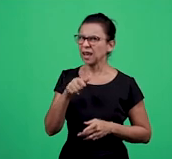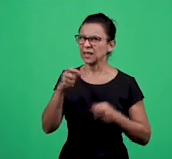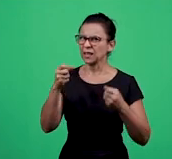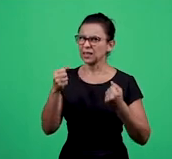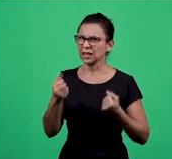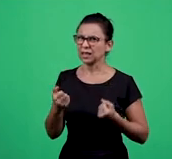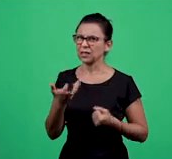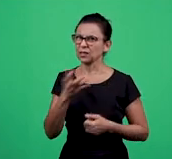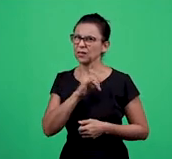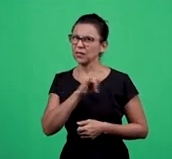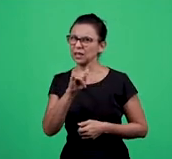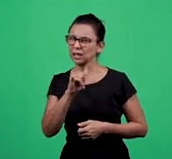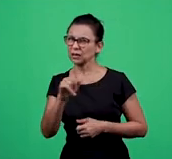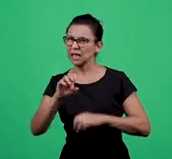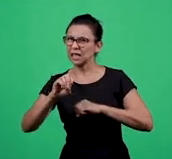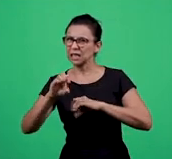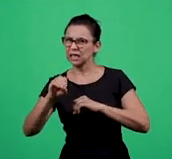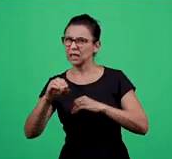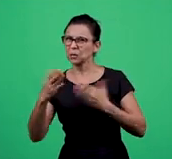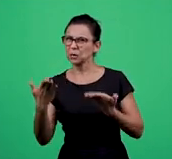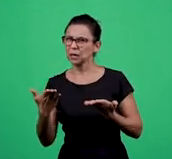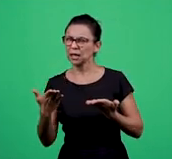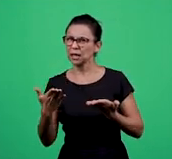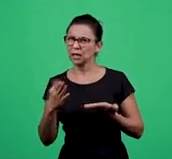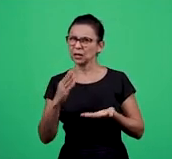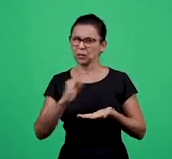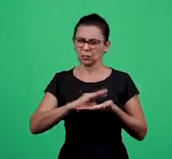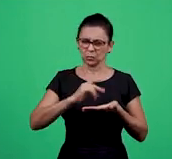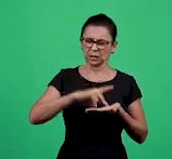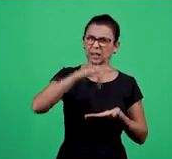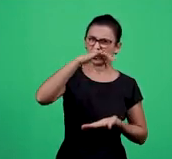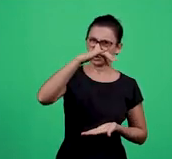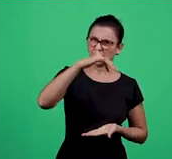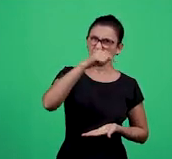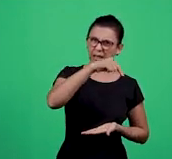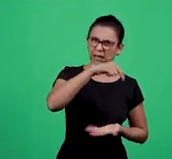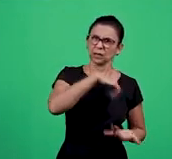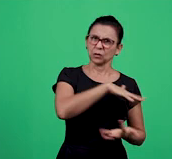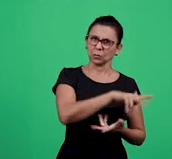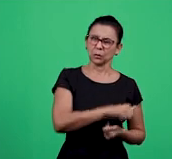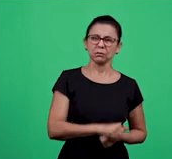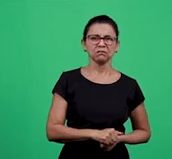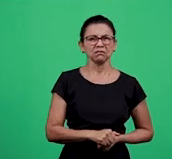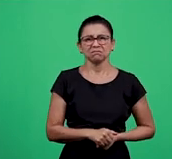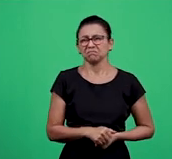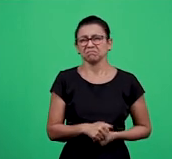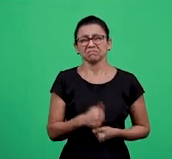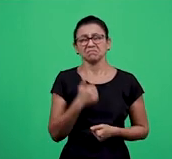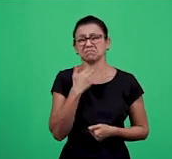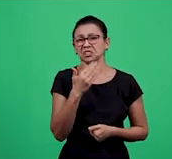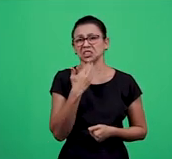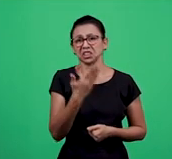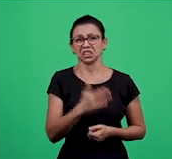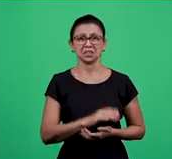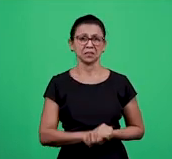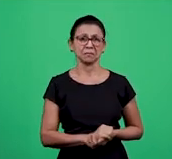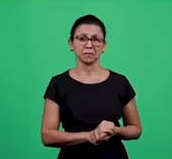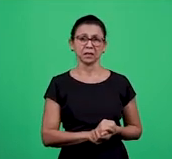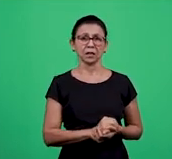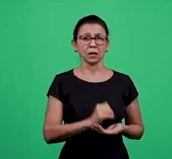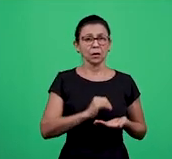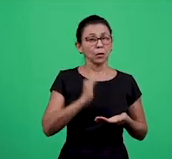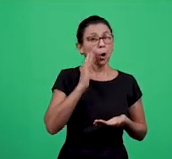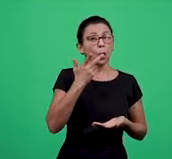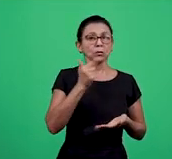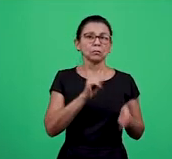deste tesouro aqui da terra. Porque ouro a gente pode perder, o ladrão pode roubar. Jesus